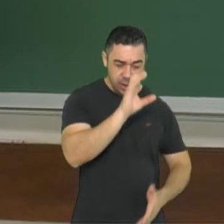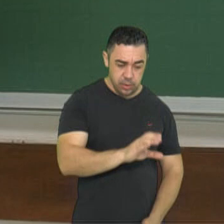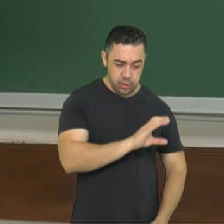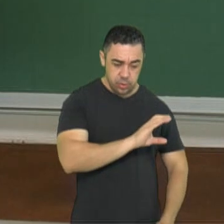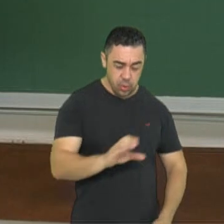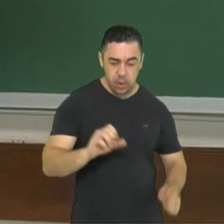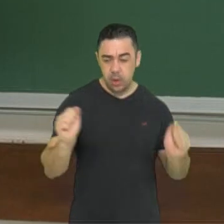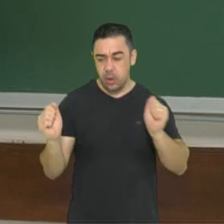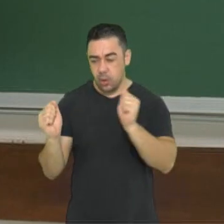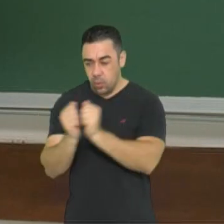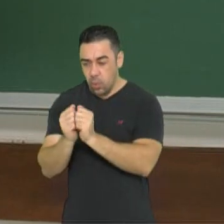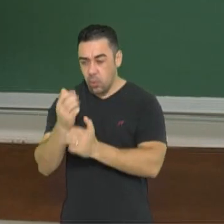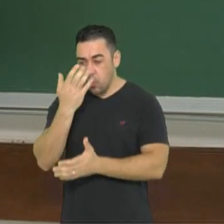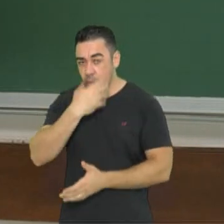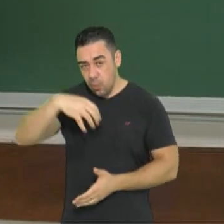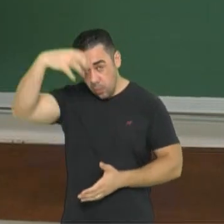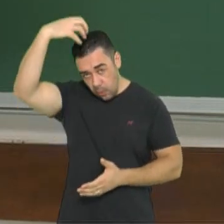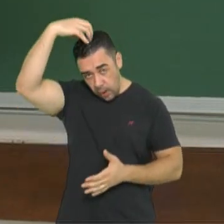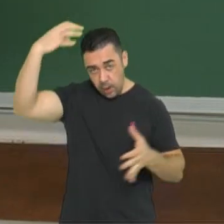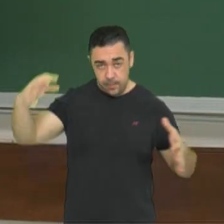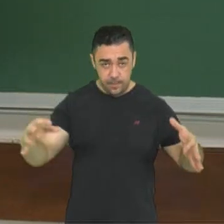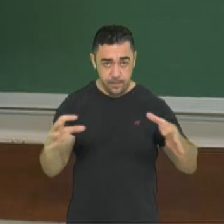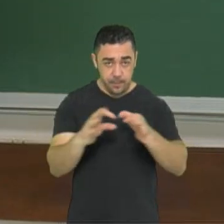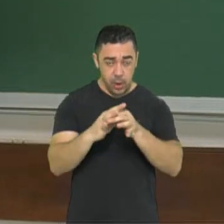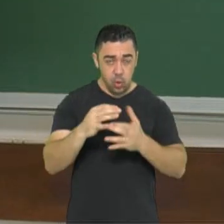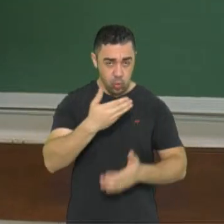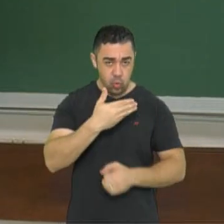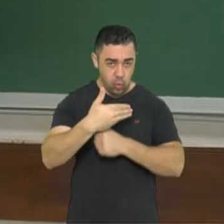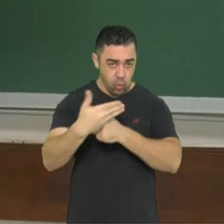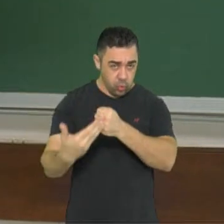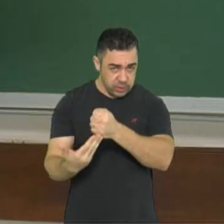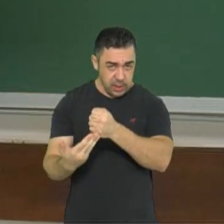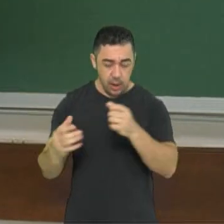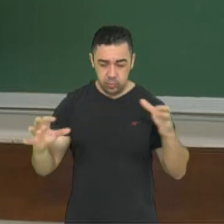e poder religioso, e poder governamental, governo,